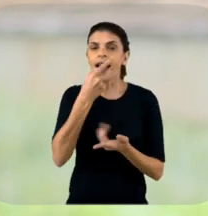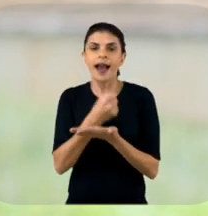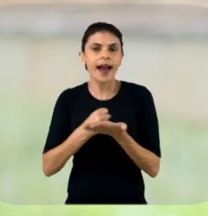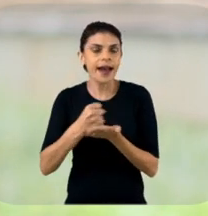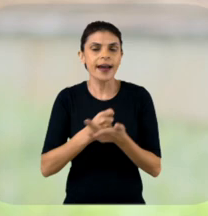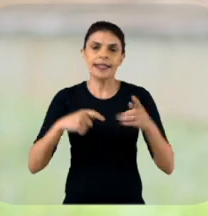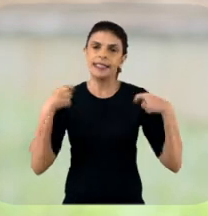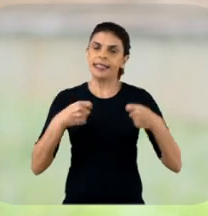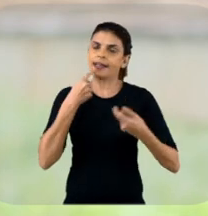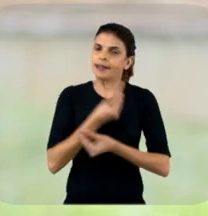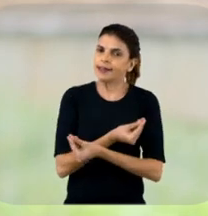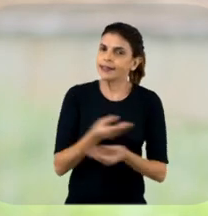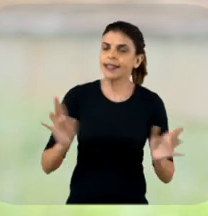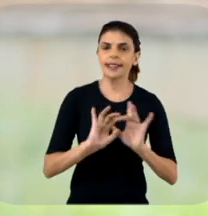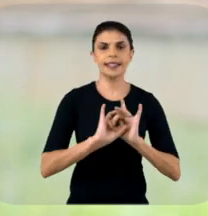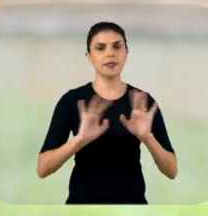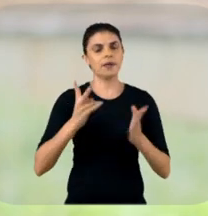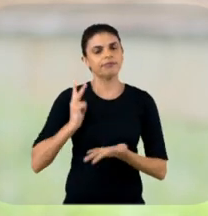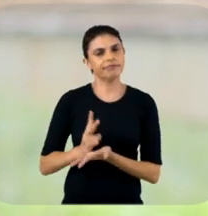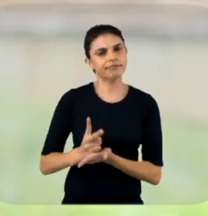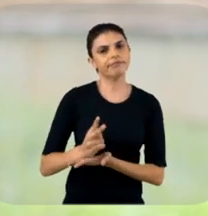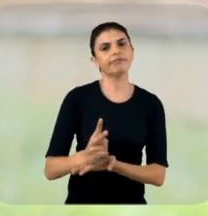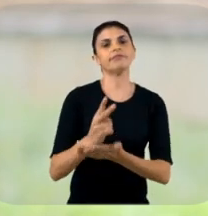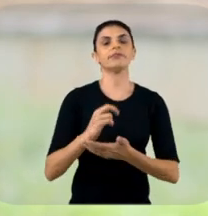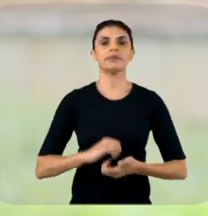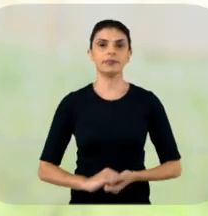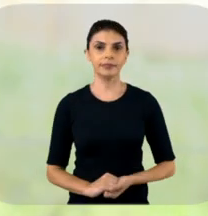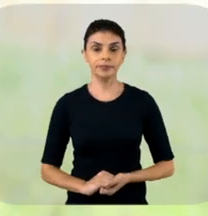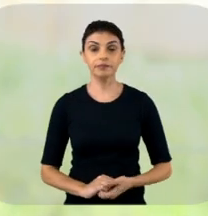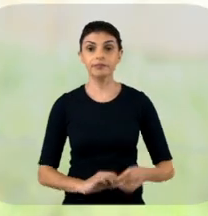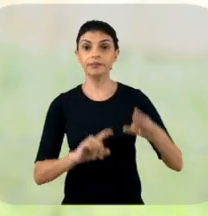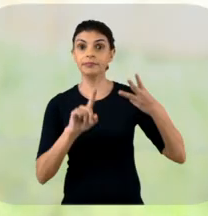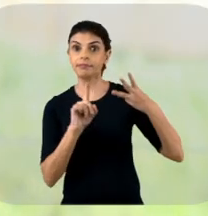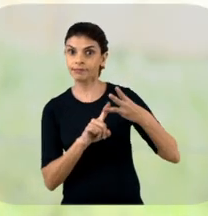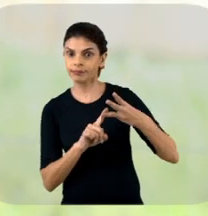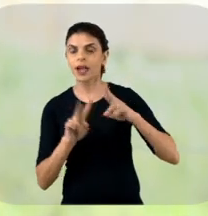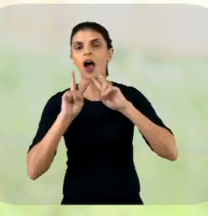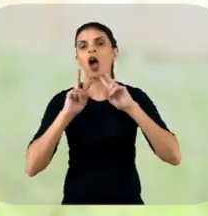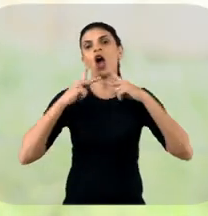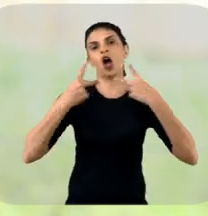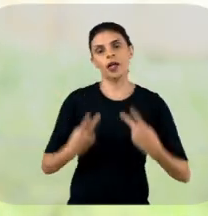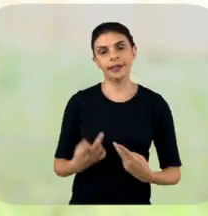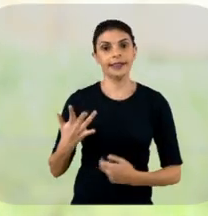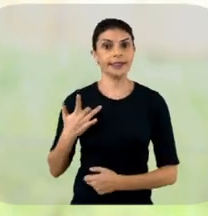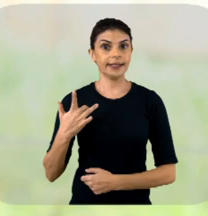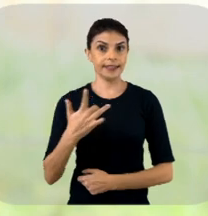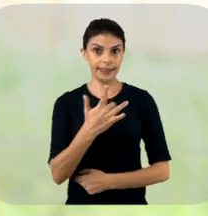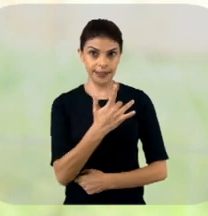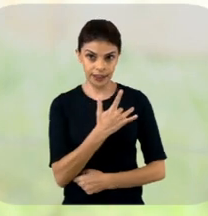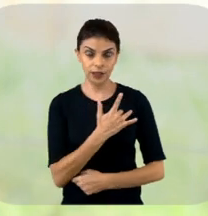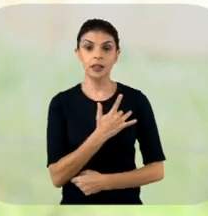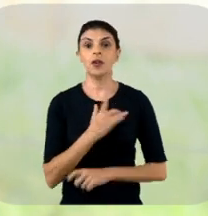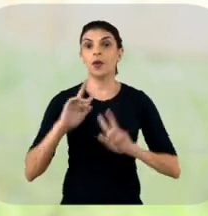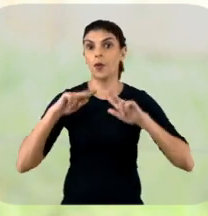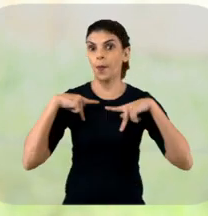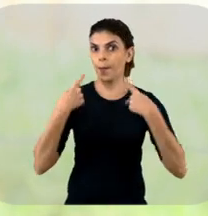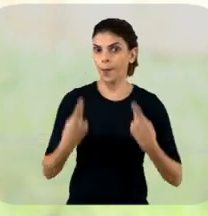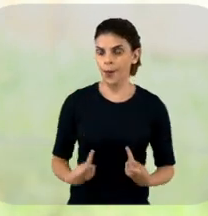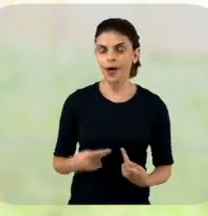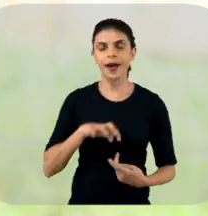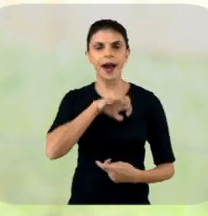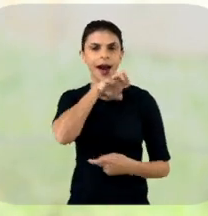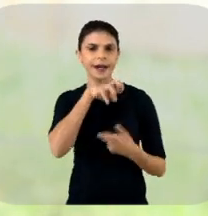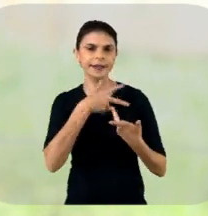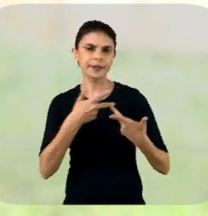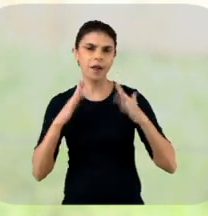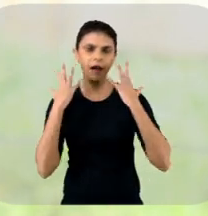medicamentos necessários sejam disponibilizados efetivamente. 3. Reconhecer que a saúde humana,